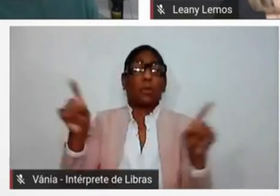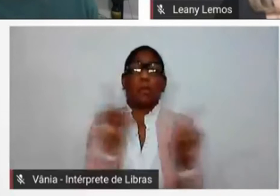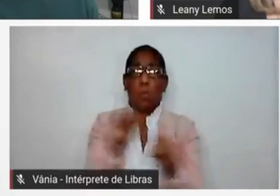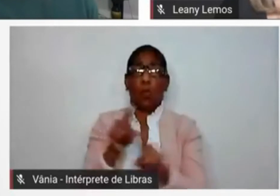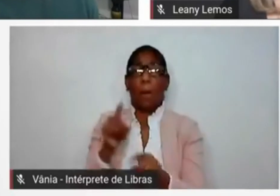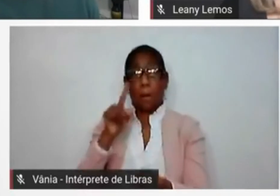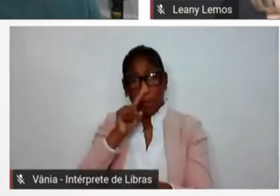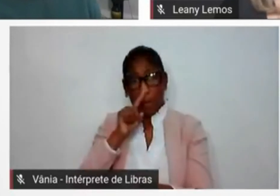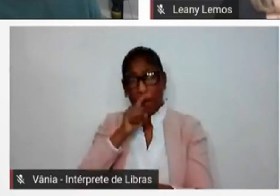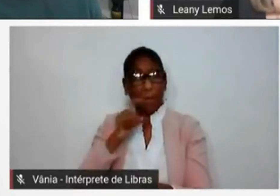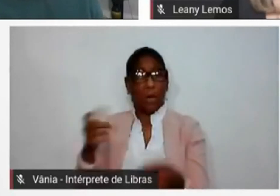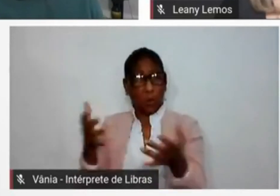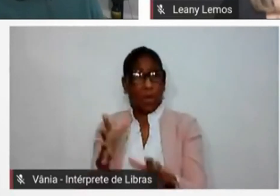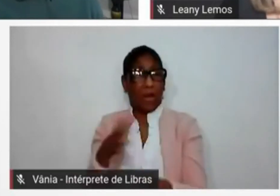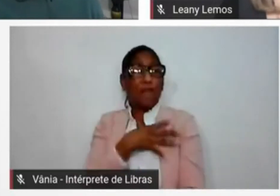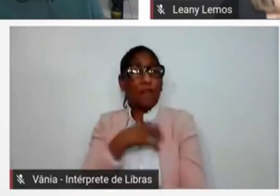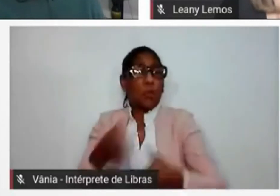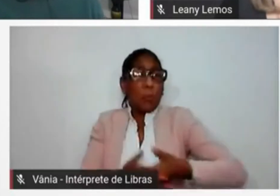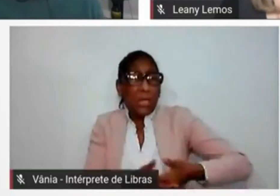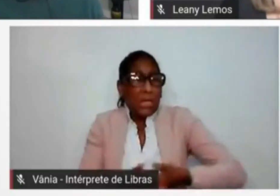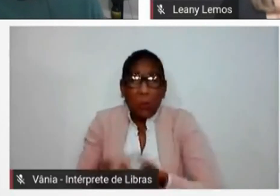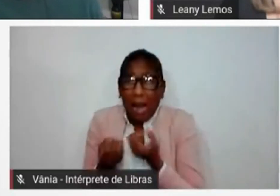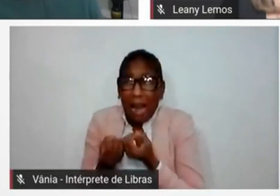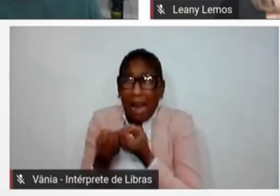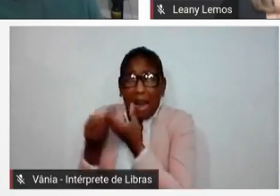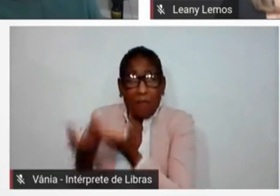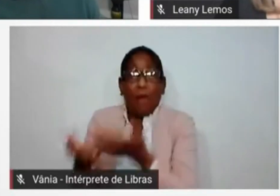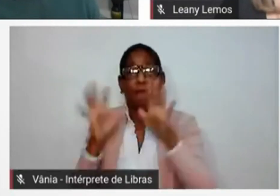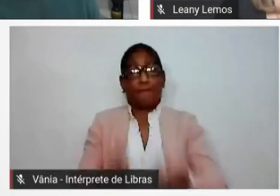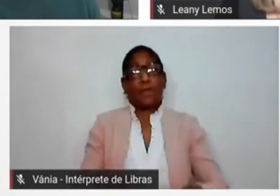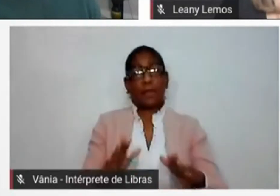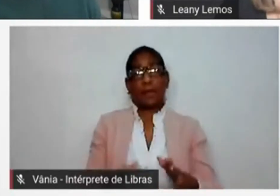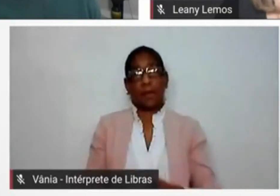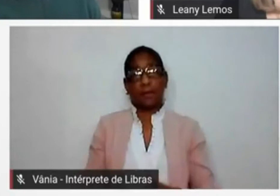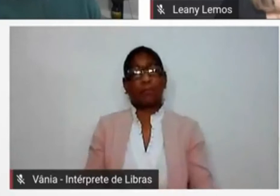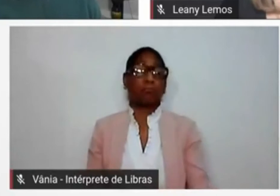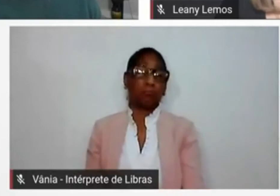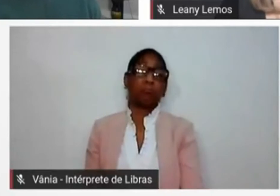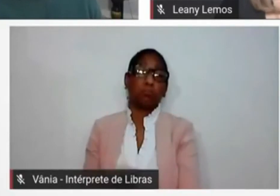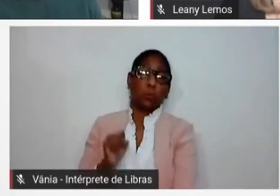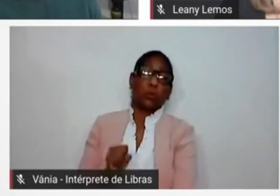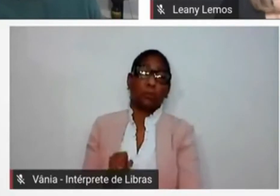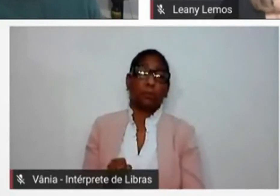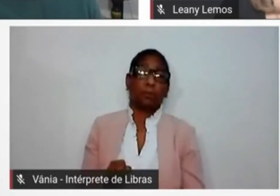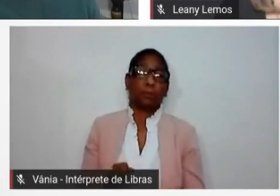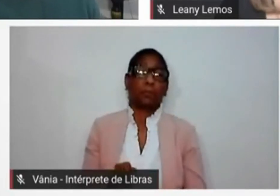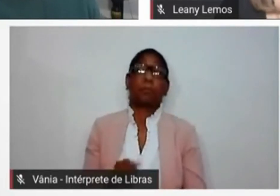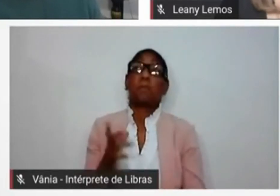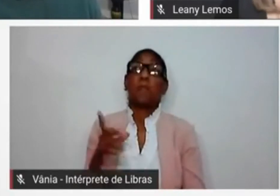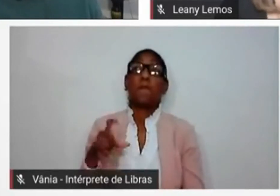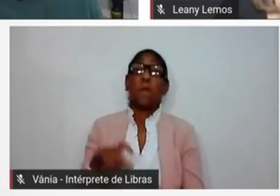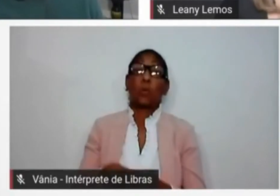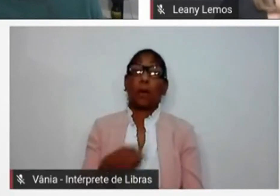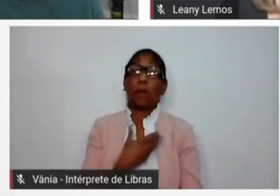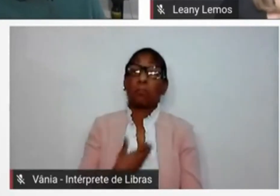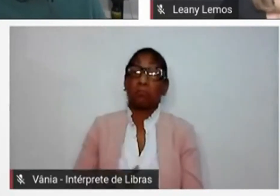ou não, se retornará apenas na rede privada e na rede pública não, ou se retornará na rede pública e na